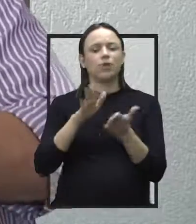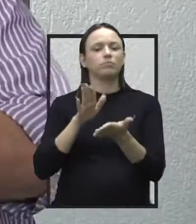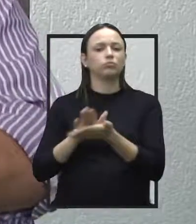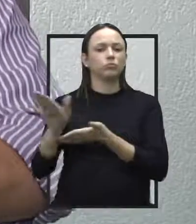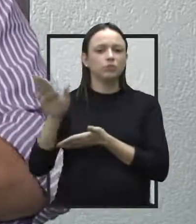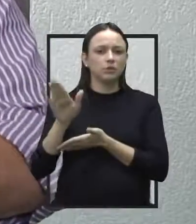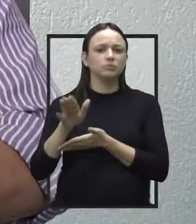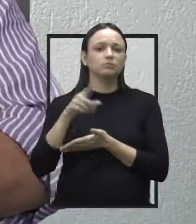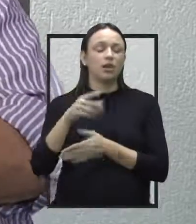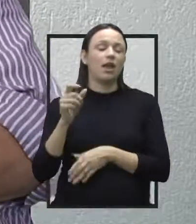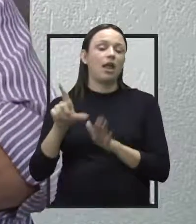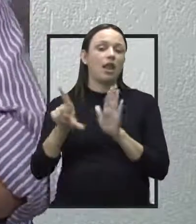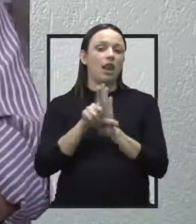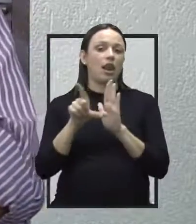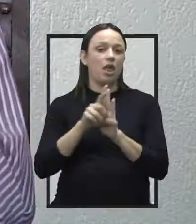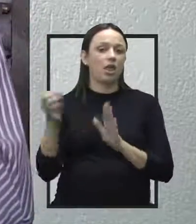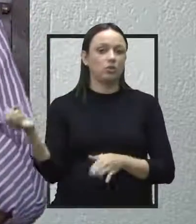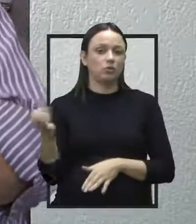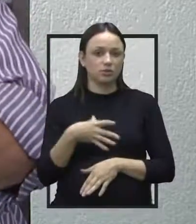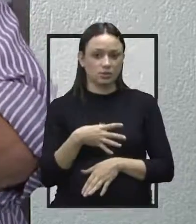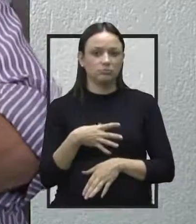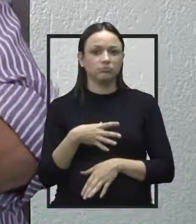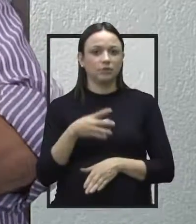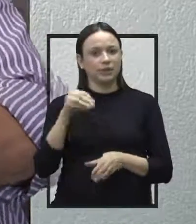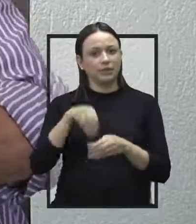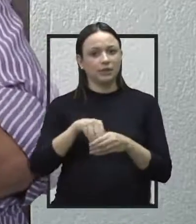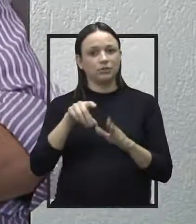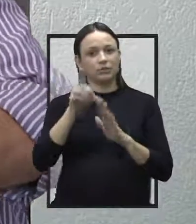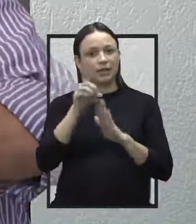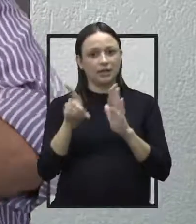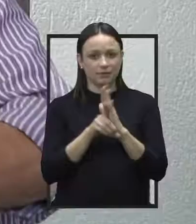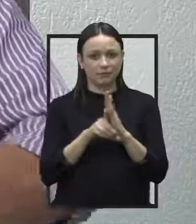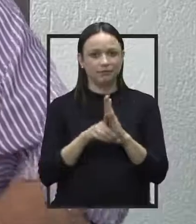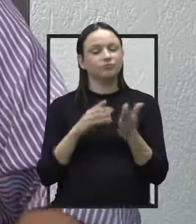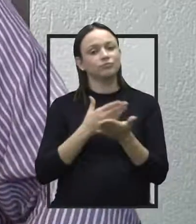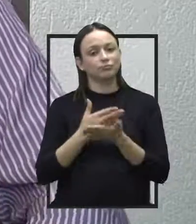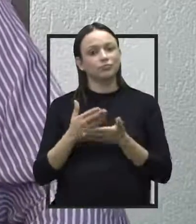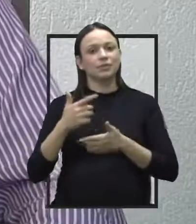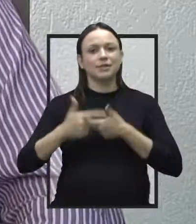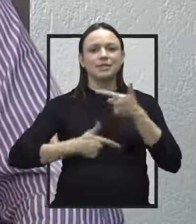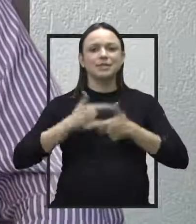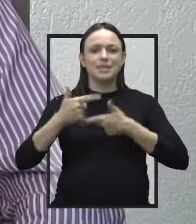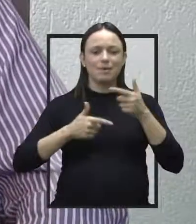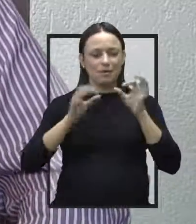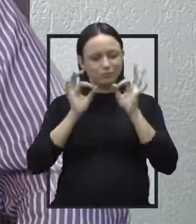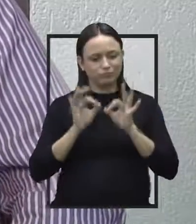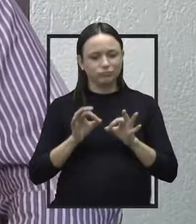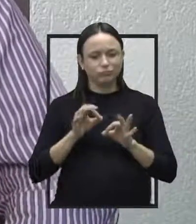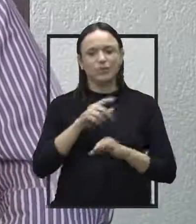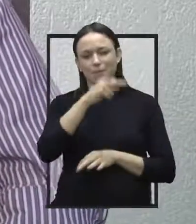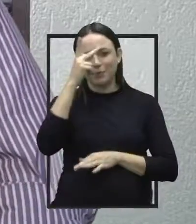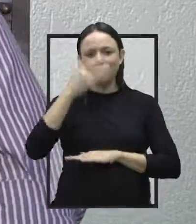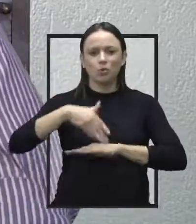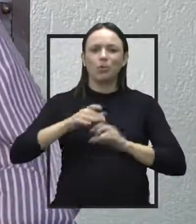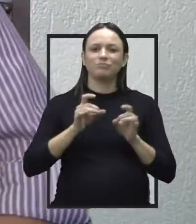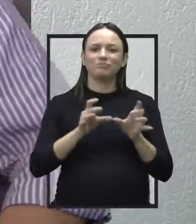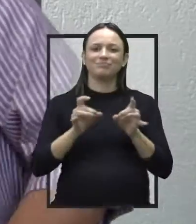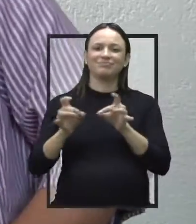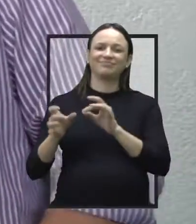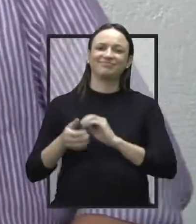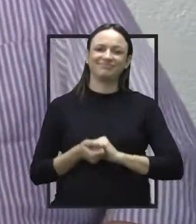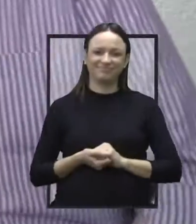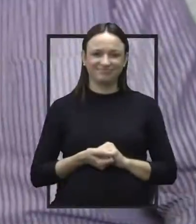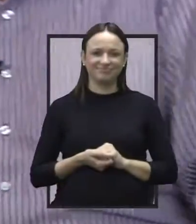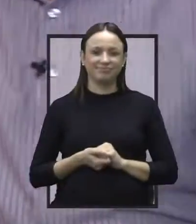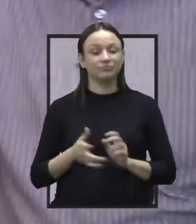lei atualizada dentro do próprio decreto, a gente possa começar realmente a trabalhar em definitivo em relação ao trabalho dos ambulantes em nossa cidade.